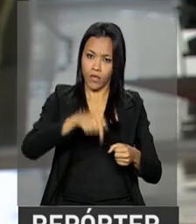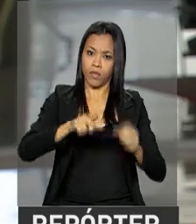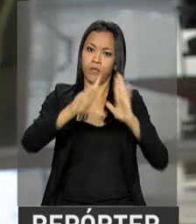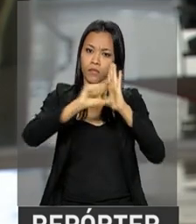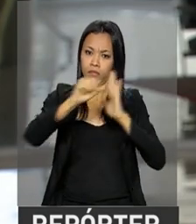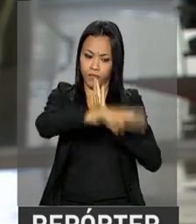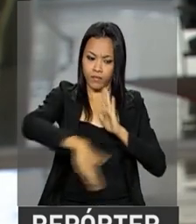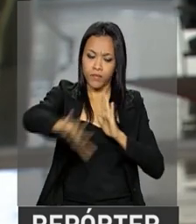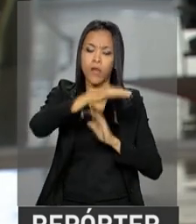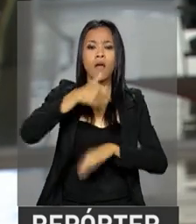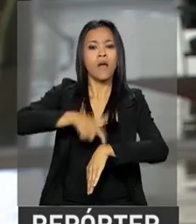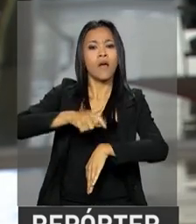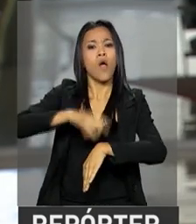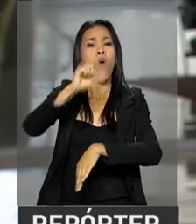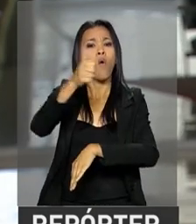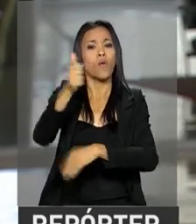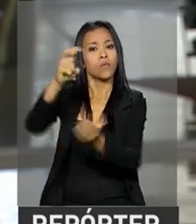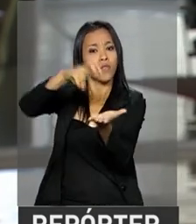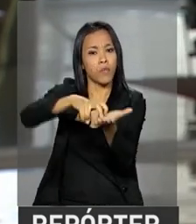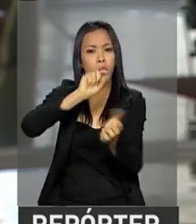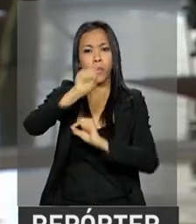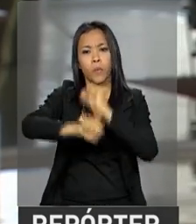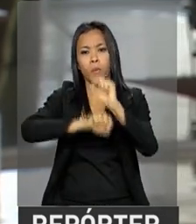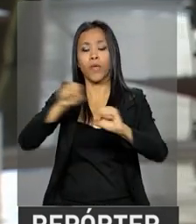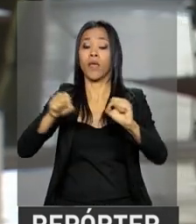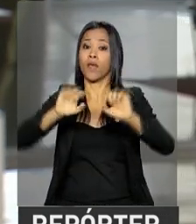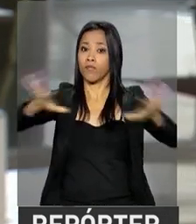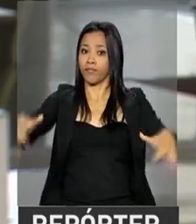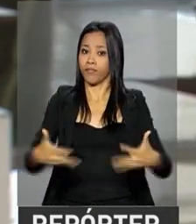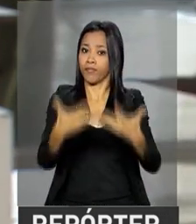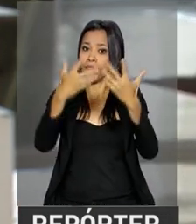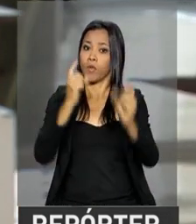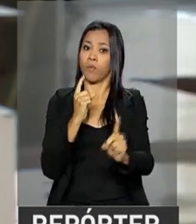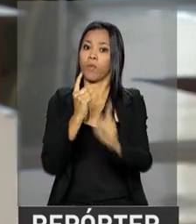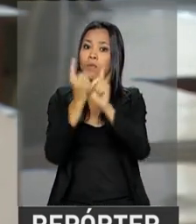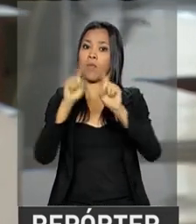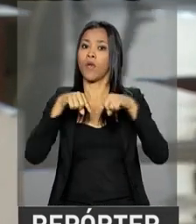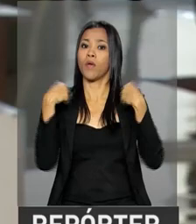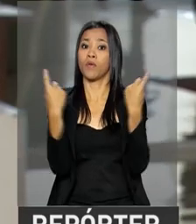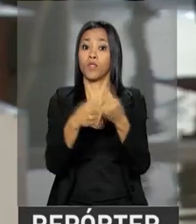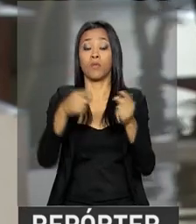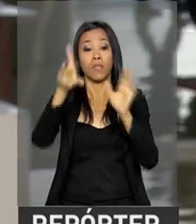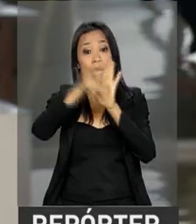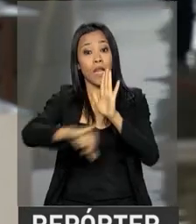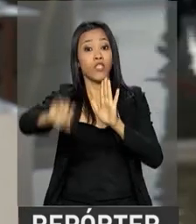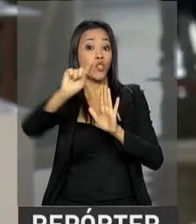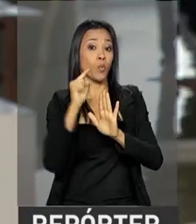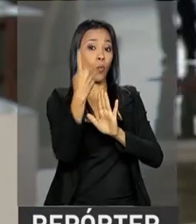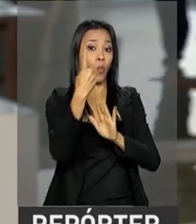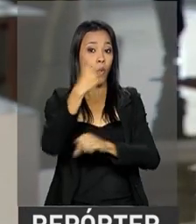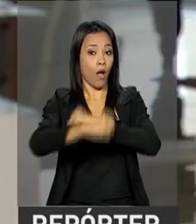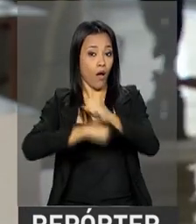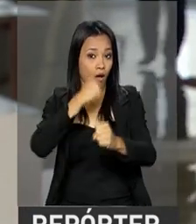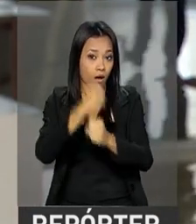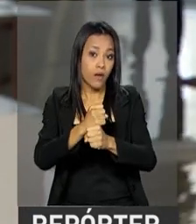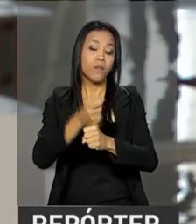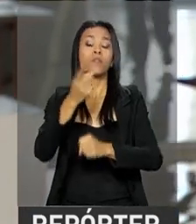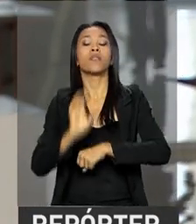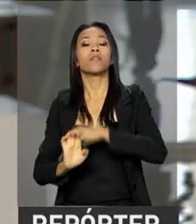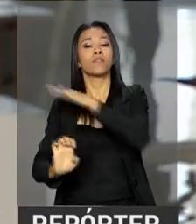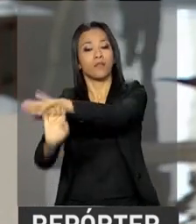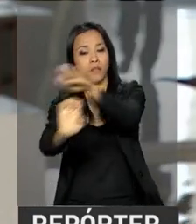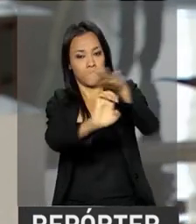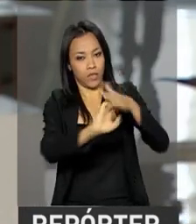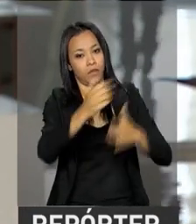também participa às 11 horas da manhã da cerimônia de 1 ano da Lei de Responsabilidade das Estatais. Ao longo do dia, ele tem ainda reuniões